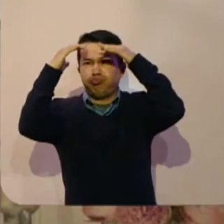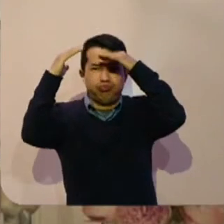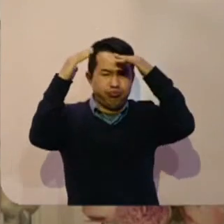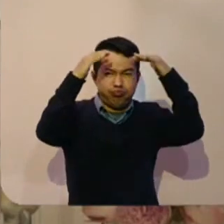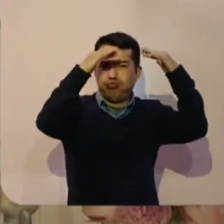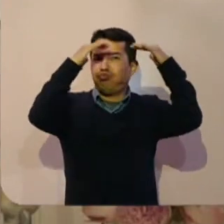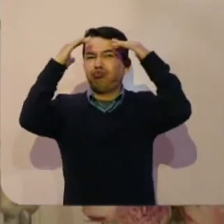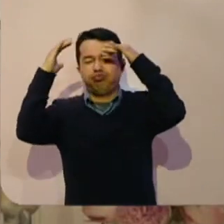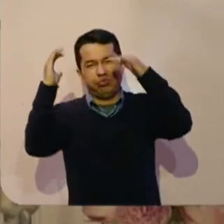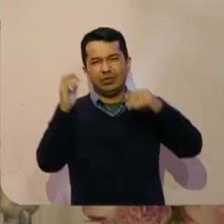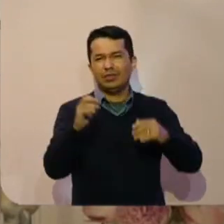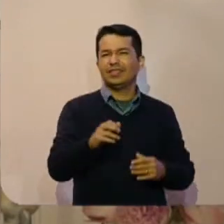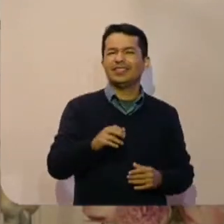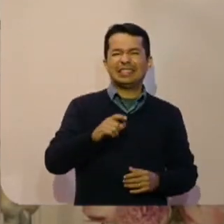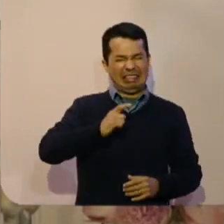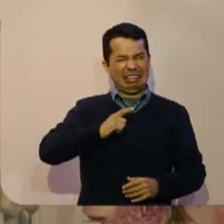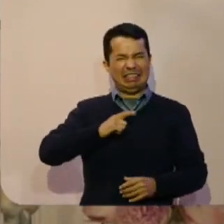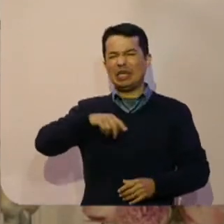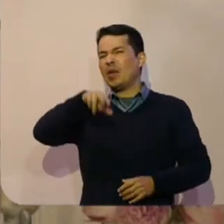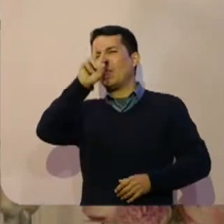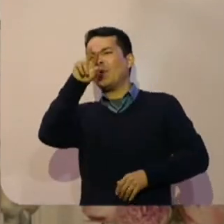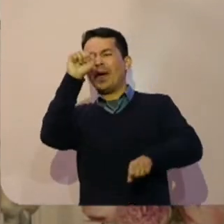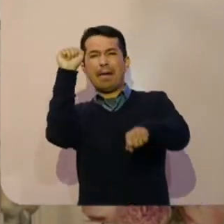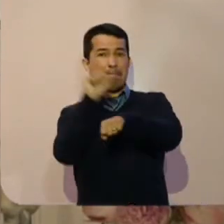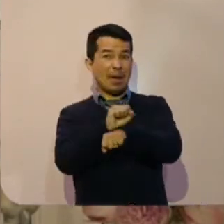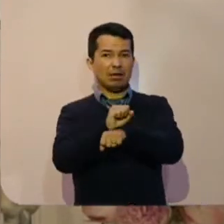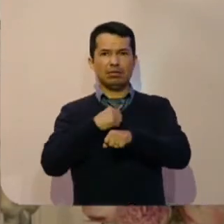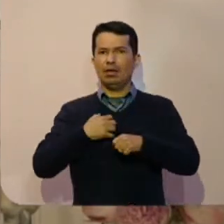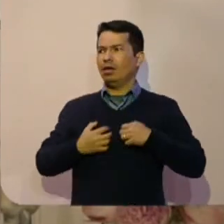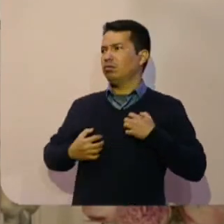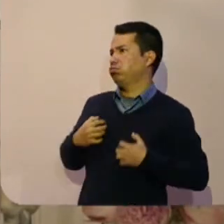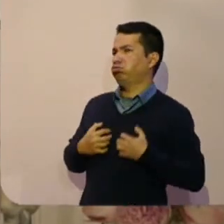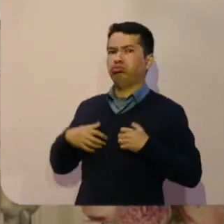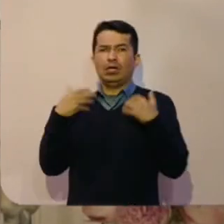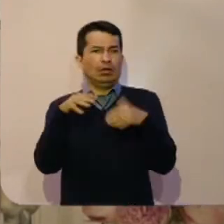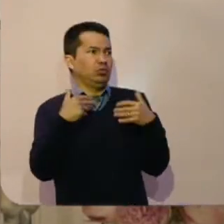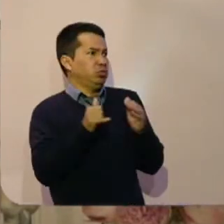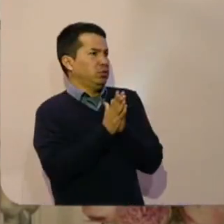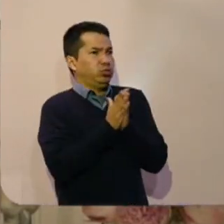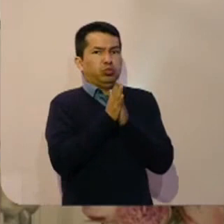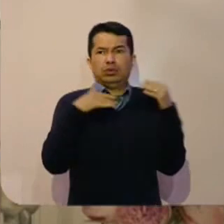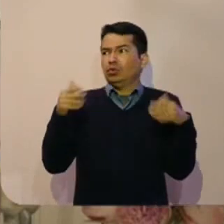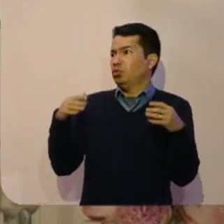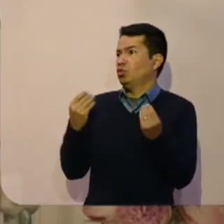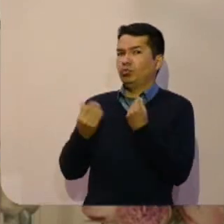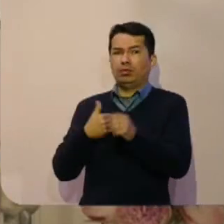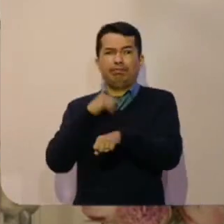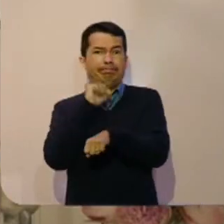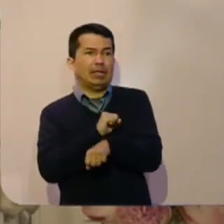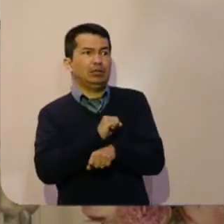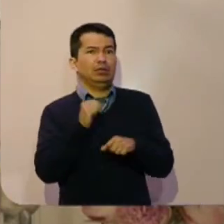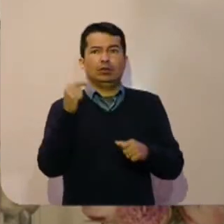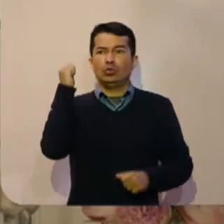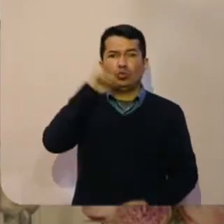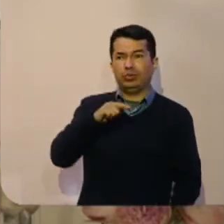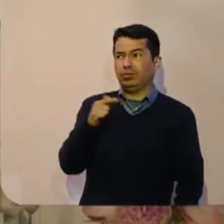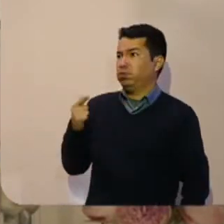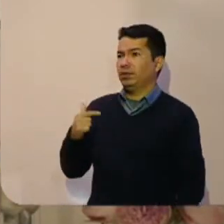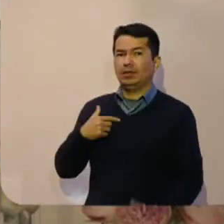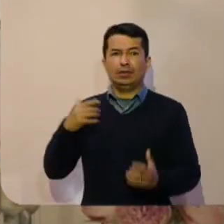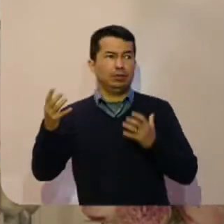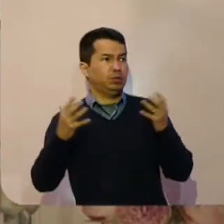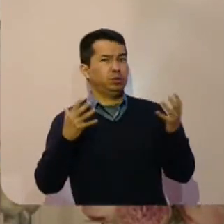ele diz assim, nunca para a agitação dentro de mim. Estou agitado, não consigo, né? Fica parado. Aquilo está lá